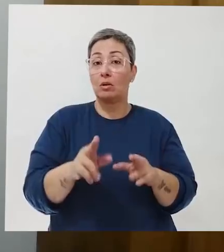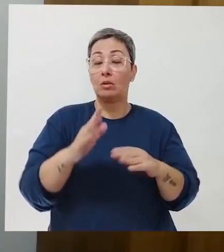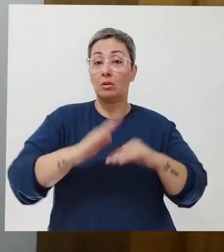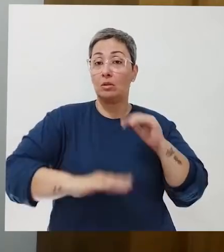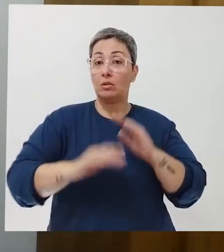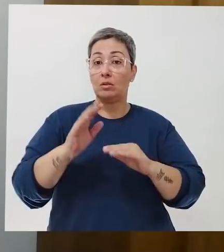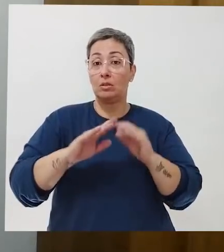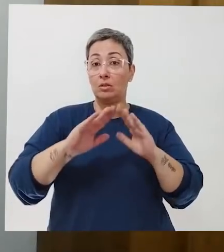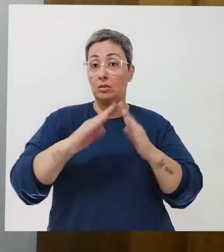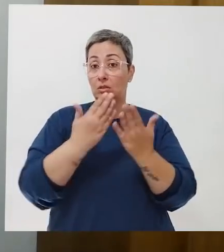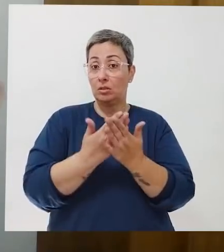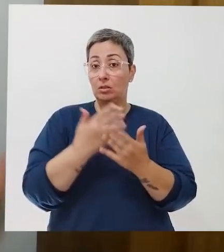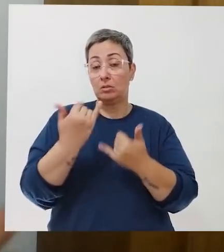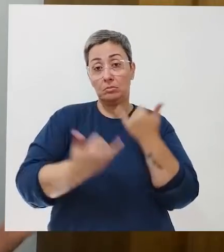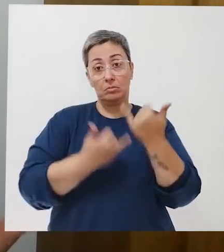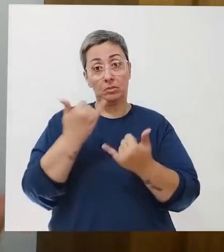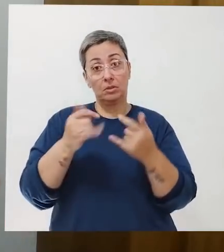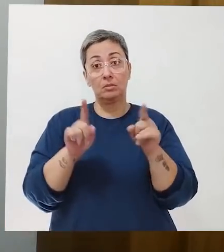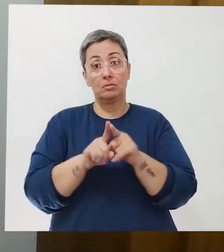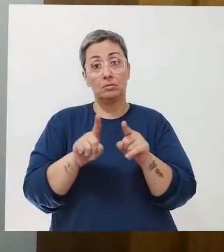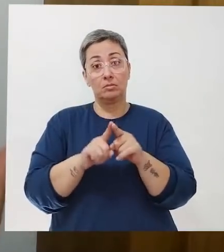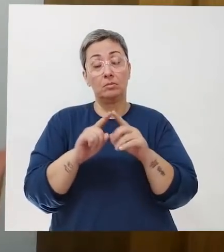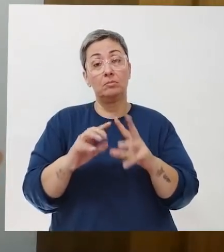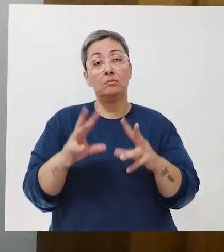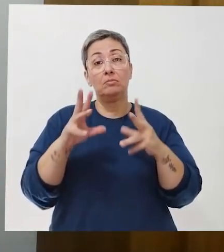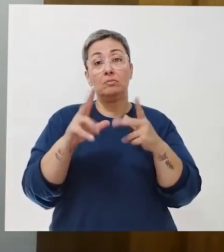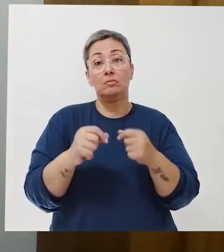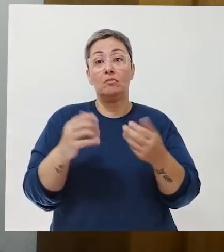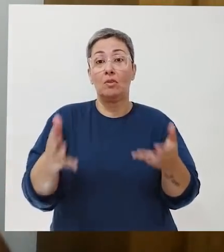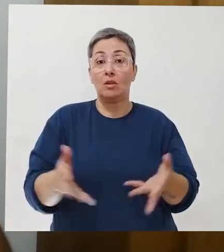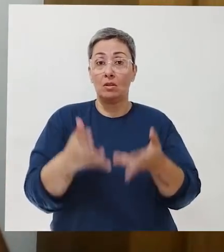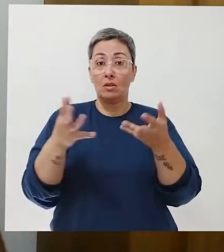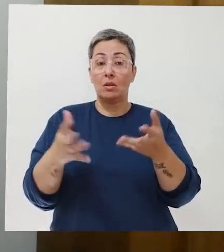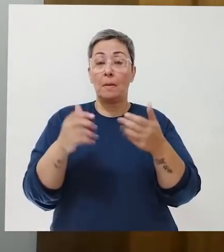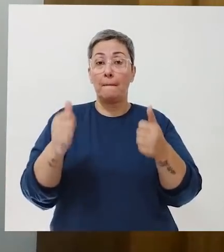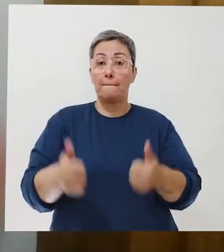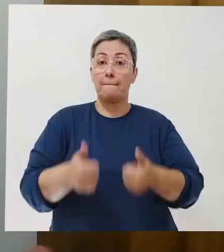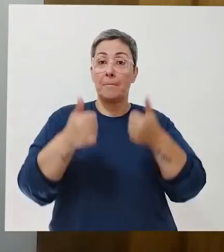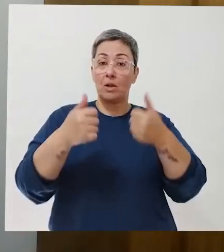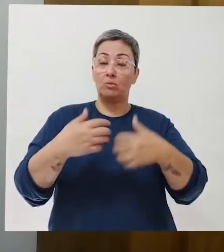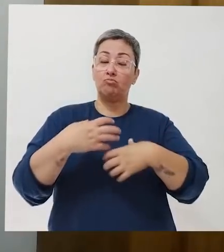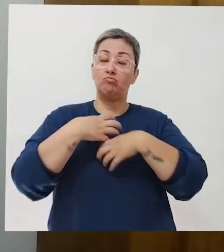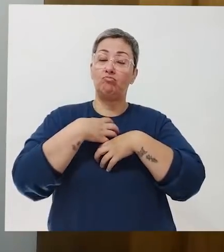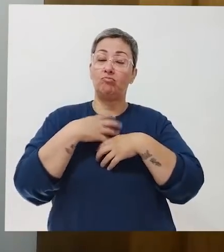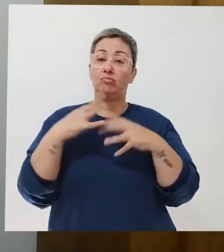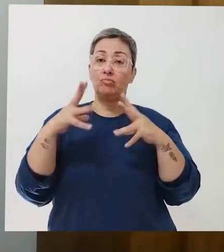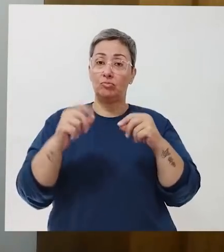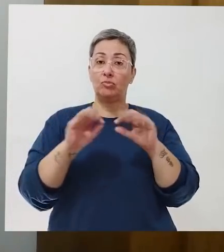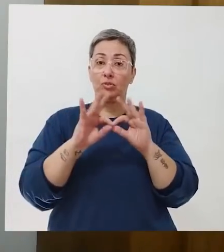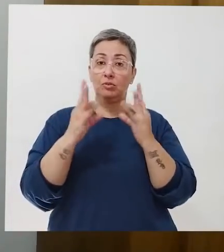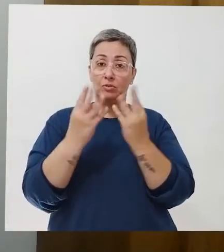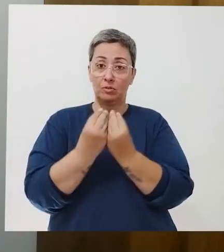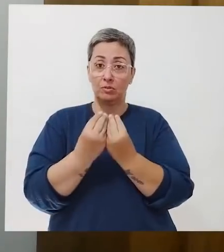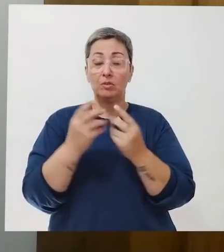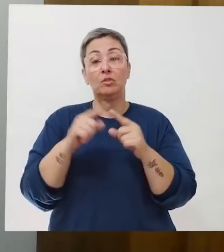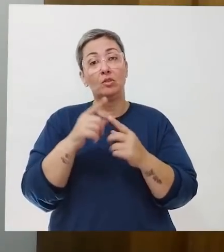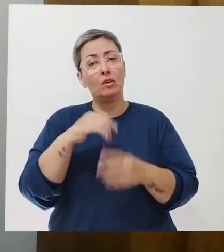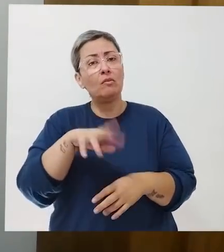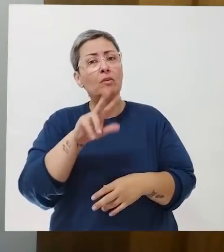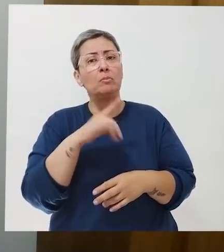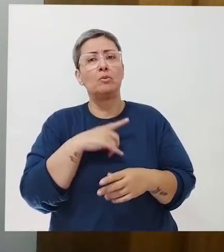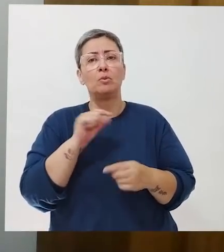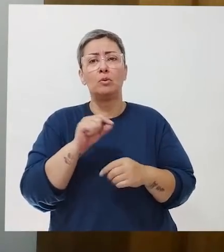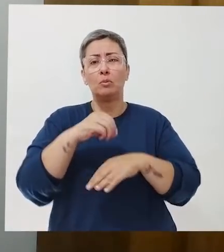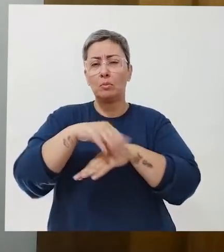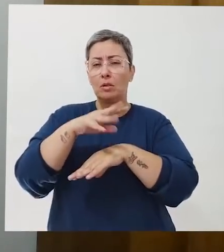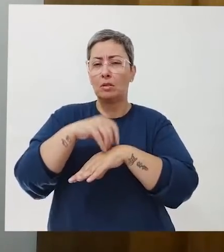as atividades escolares e brincadeiras. Isso tudo promove um maior bem-estar para toda a família. Então, vamos dar